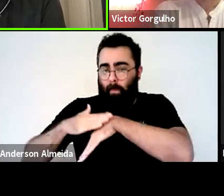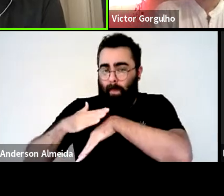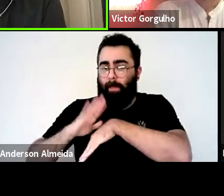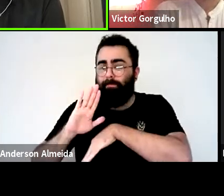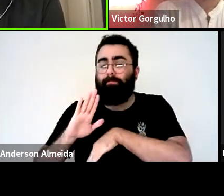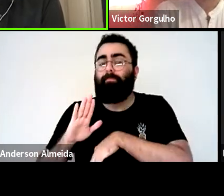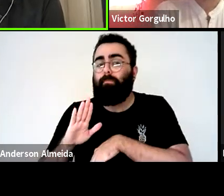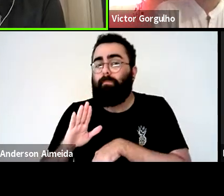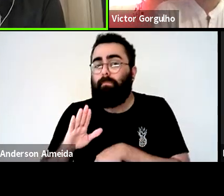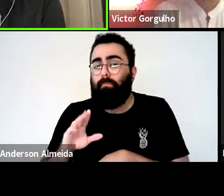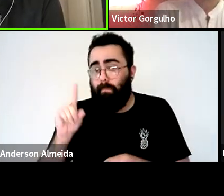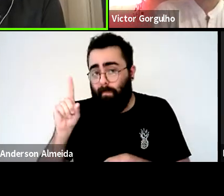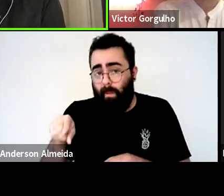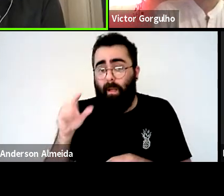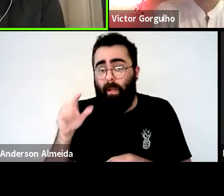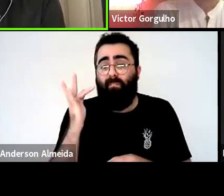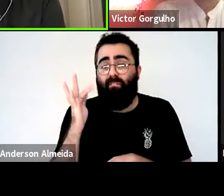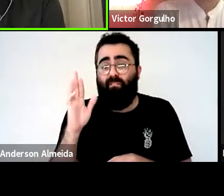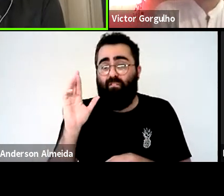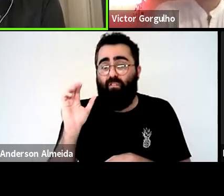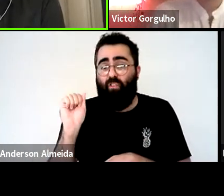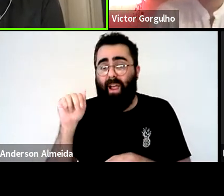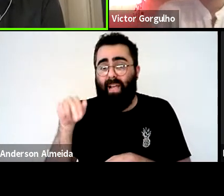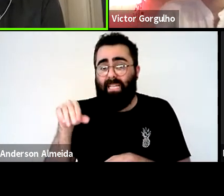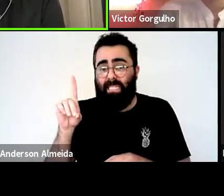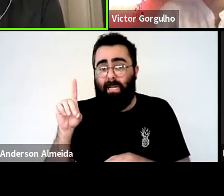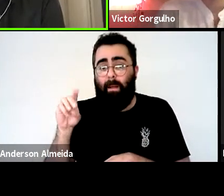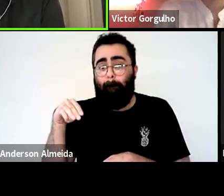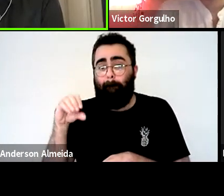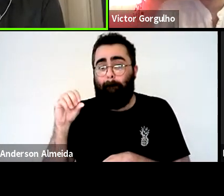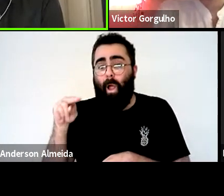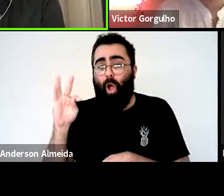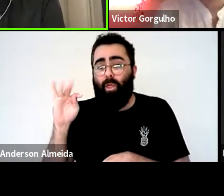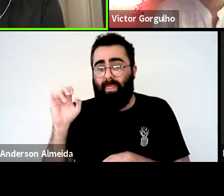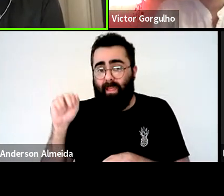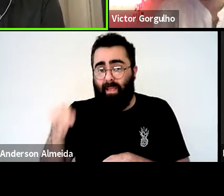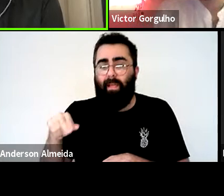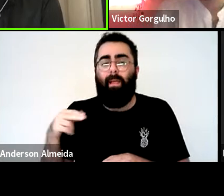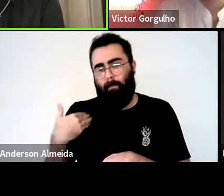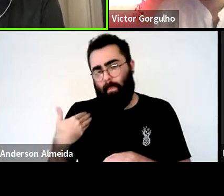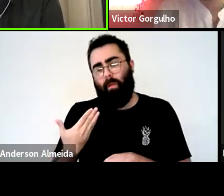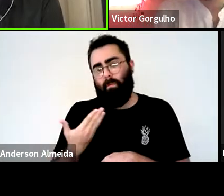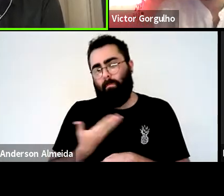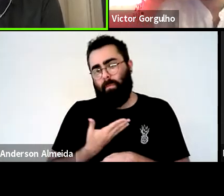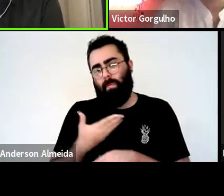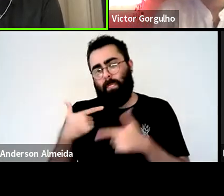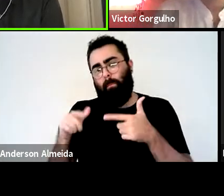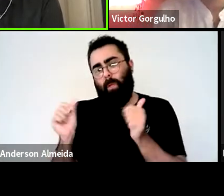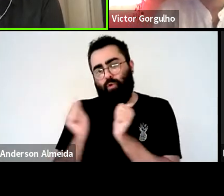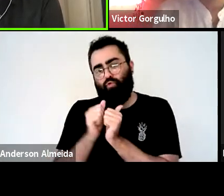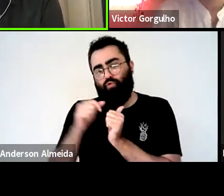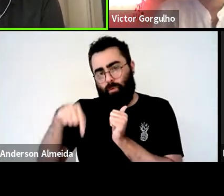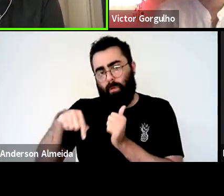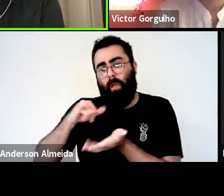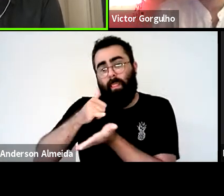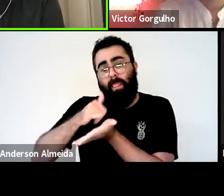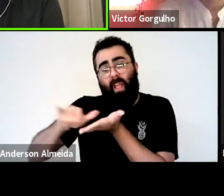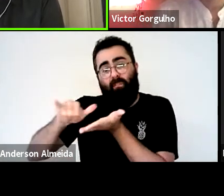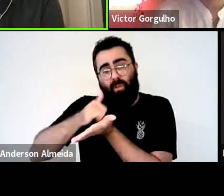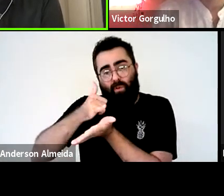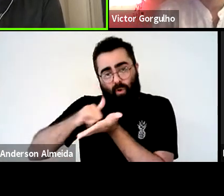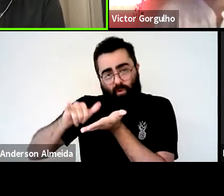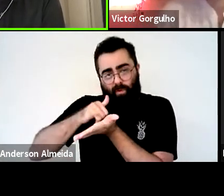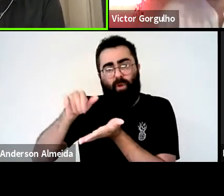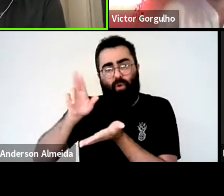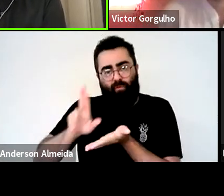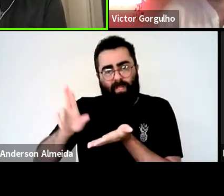que são o Fred Moulton, né, que é meu colega aqui no NYU, em Performance Studies, e que também foi meu professor, então, homenagem aos